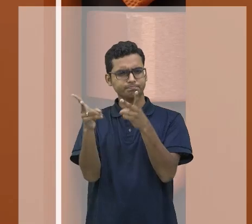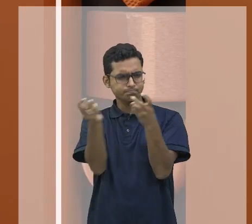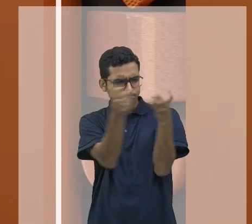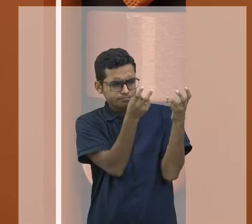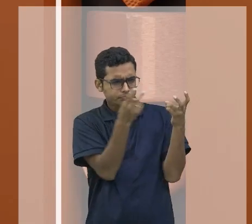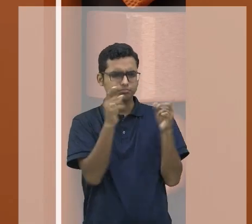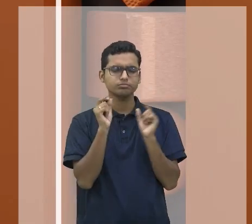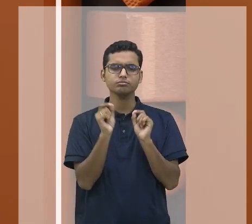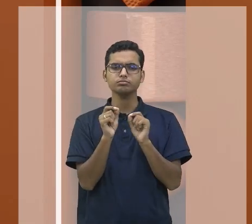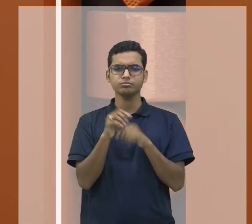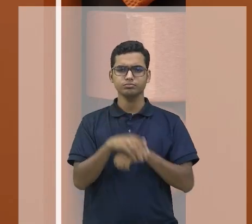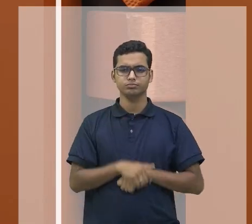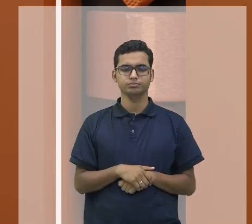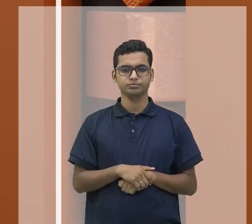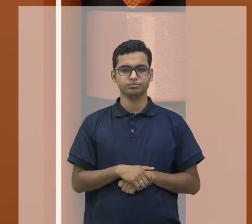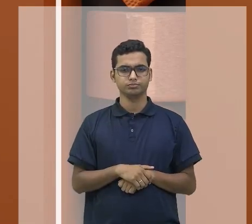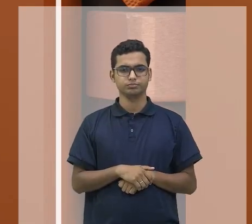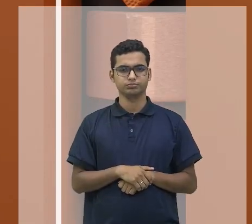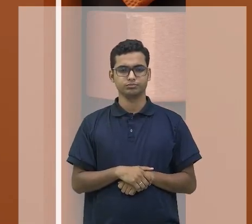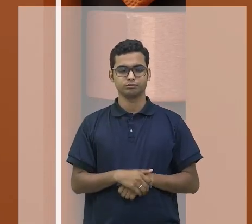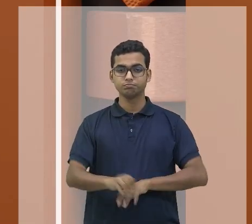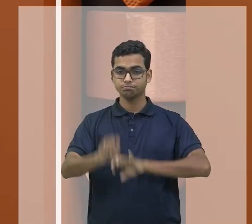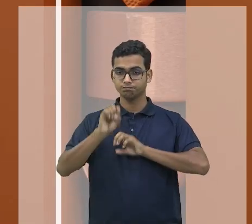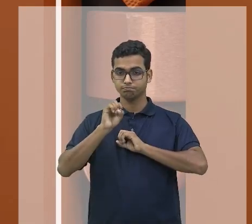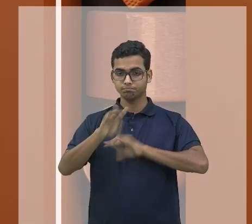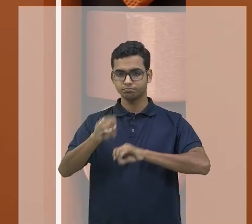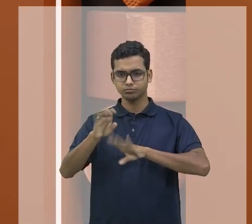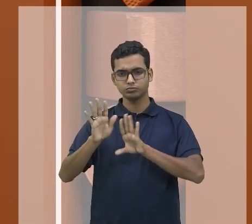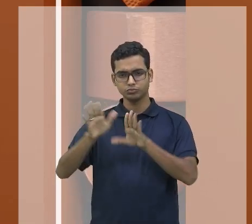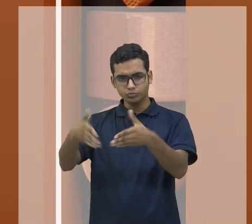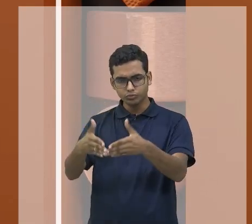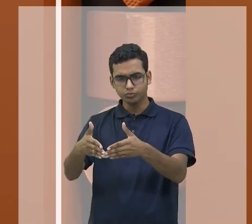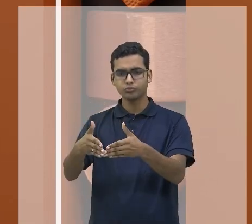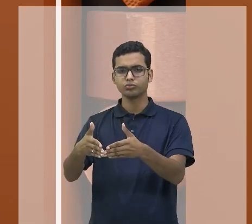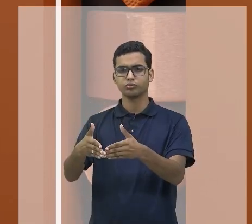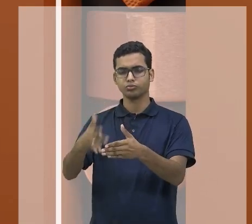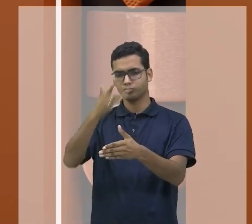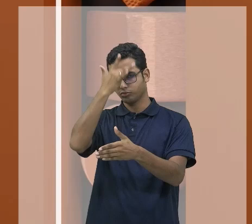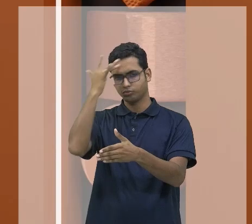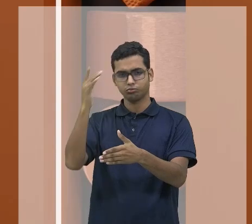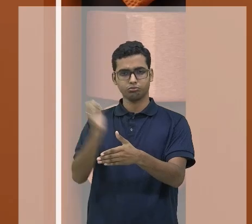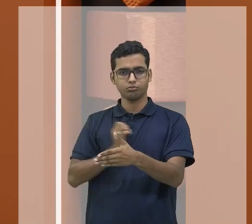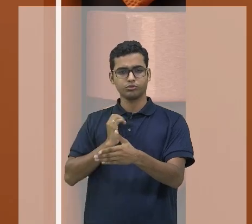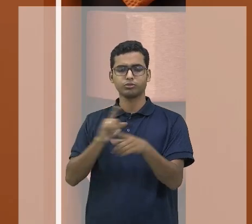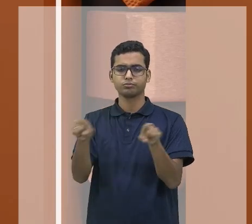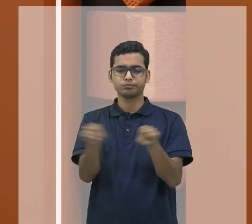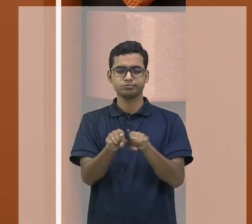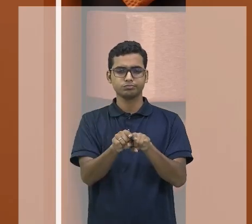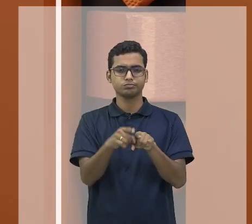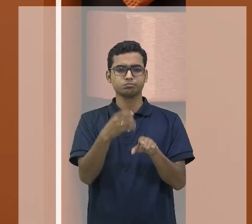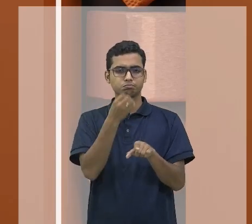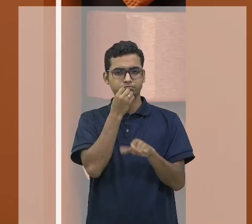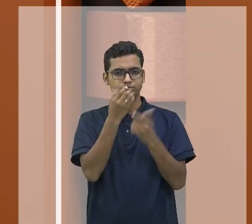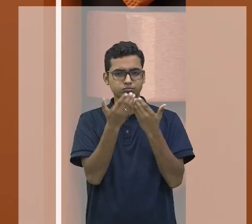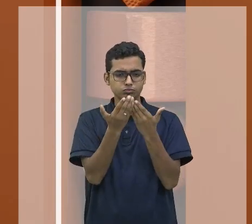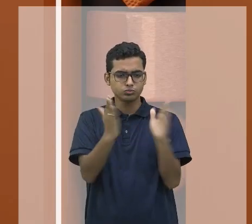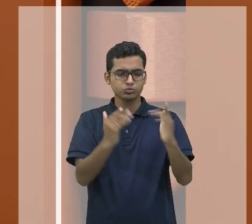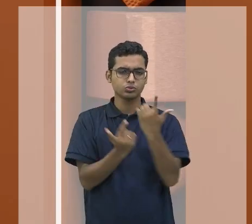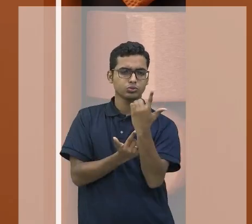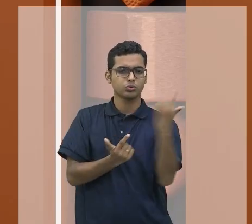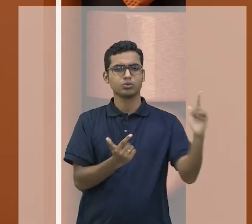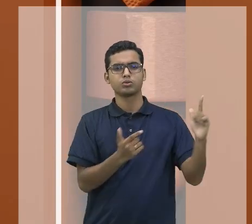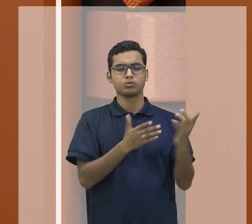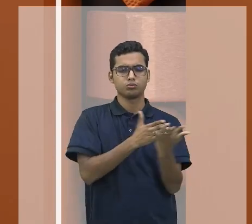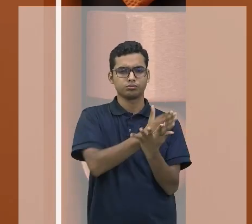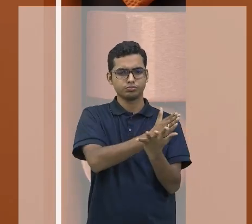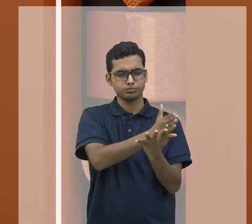poucos essa parte, então, da educação voltada apenas para as elites, ela vai tomando outros rumos,